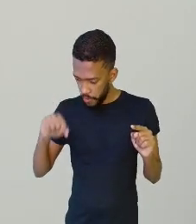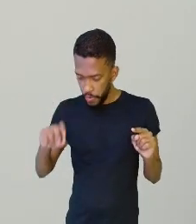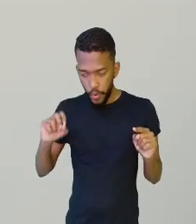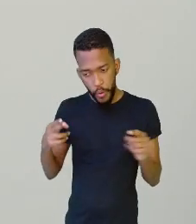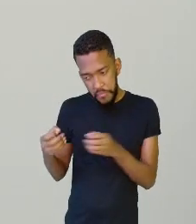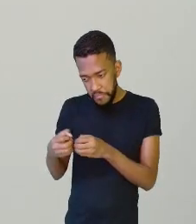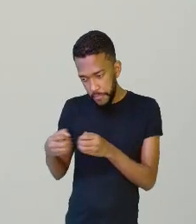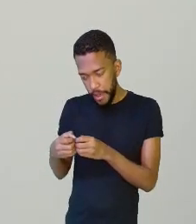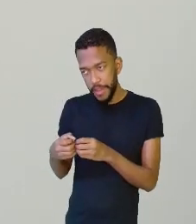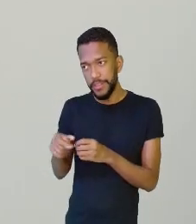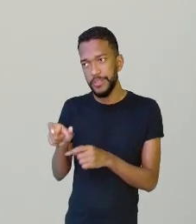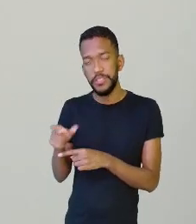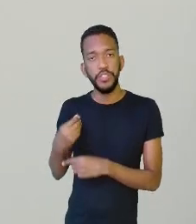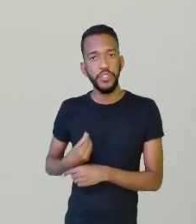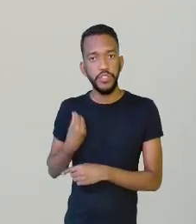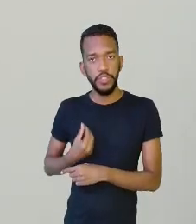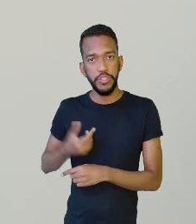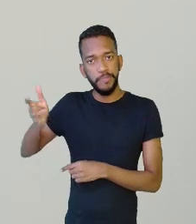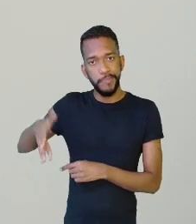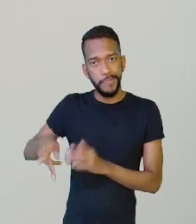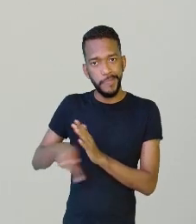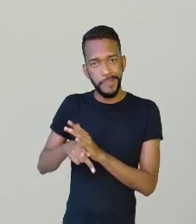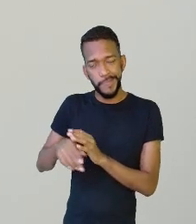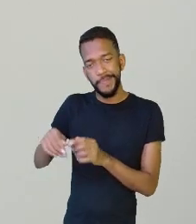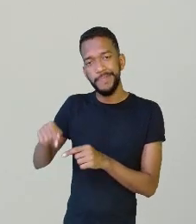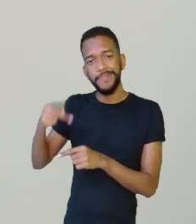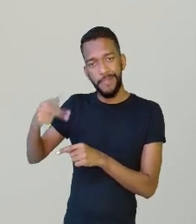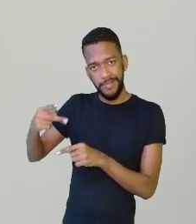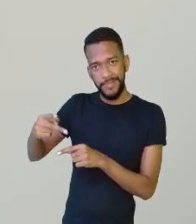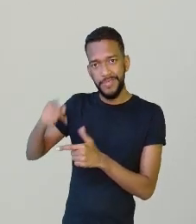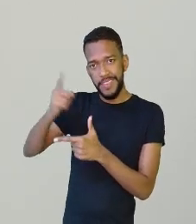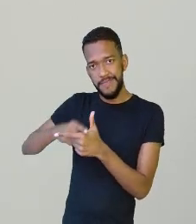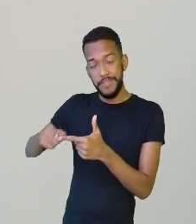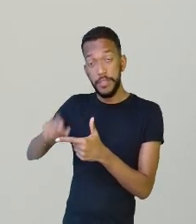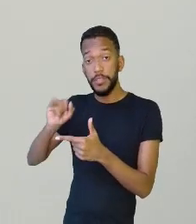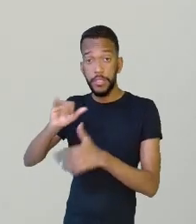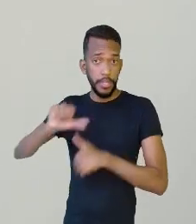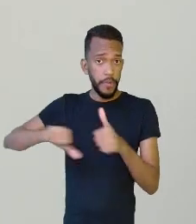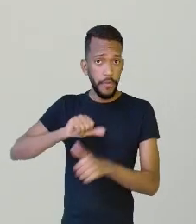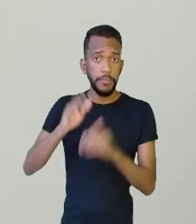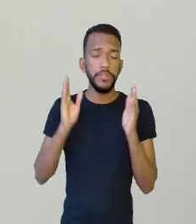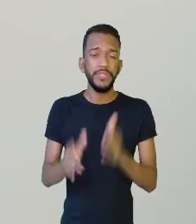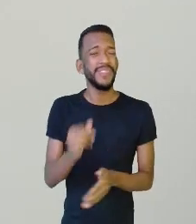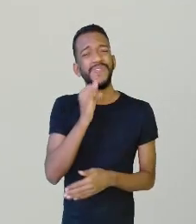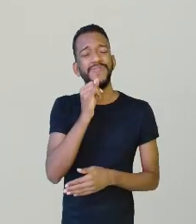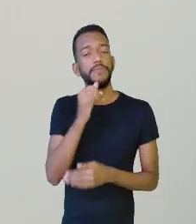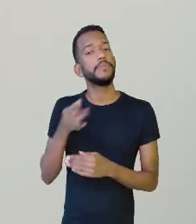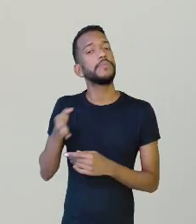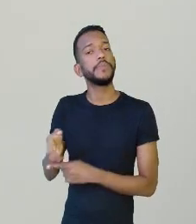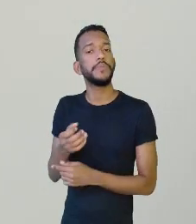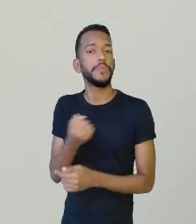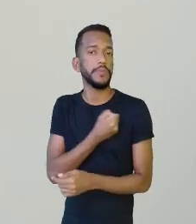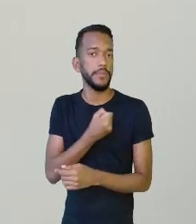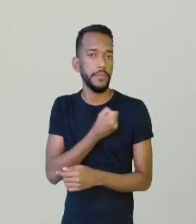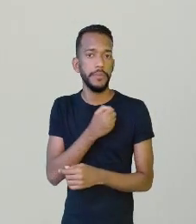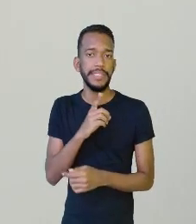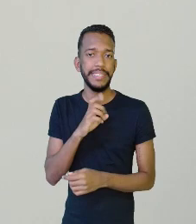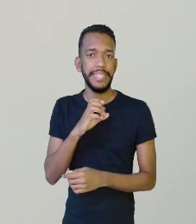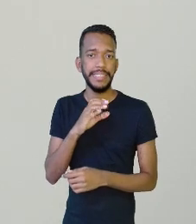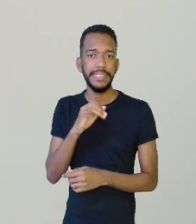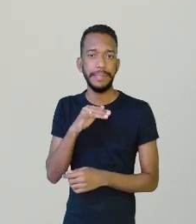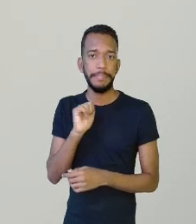ou próximo ao que está no resto da divisão. Depois que eu faço essa transformação, no caso do número decimal, eu